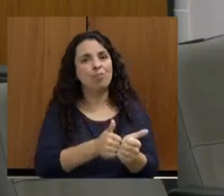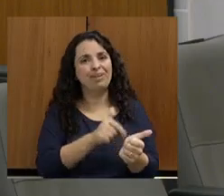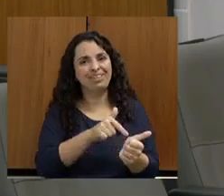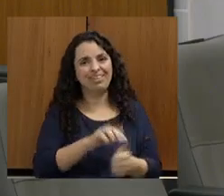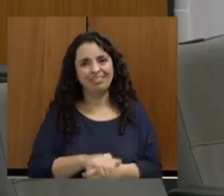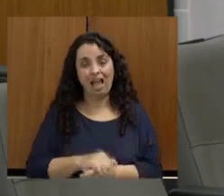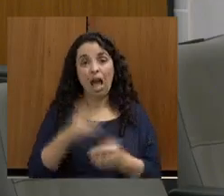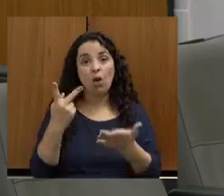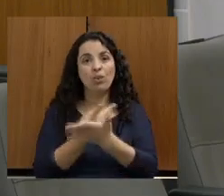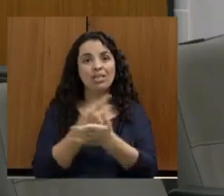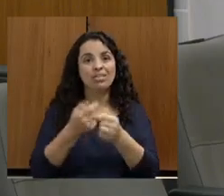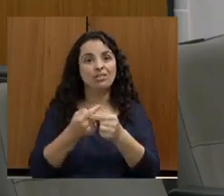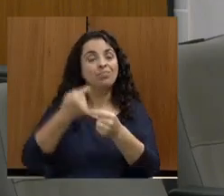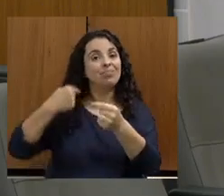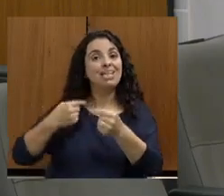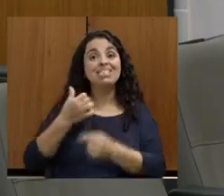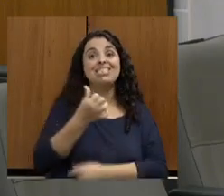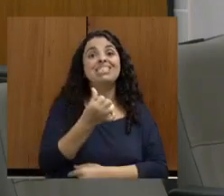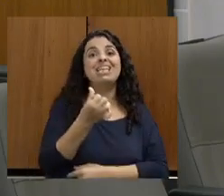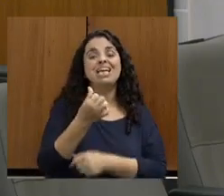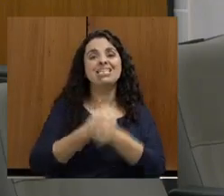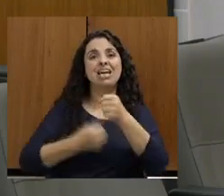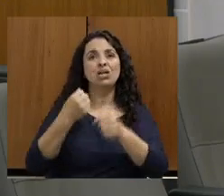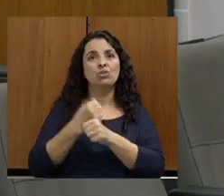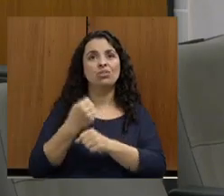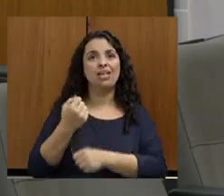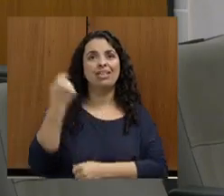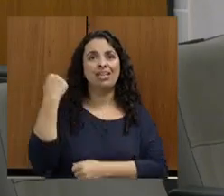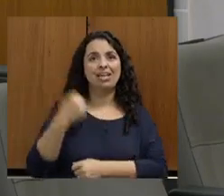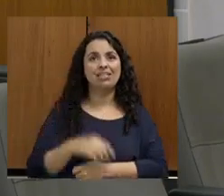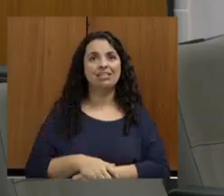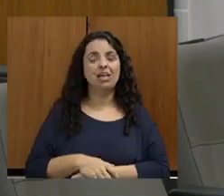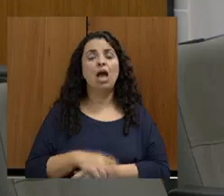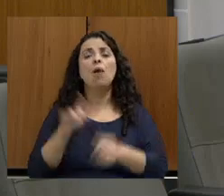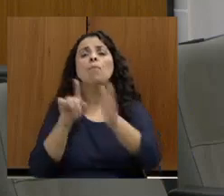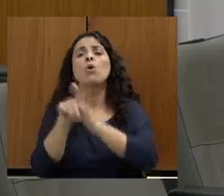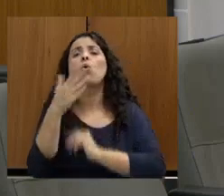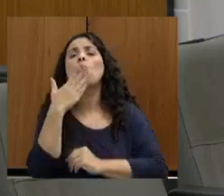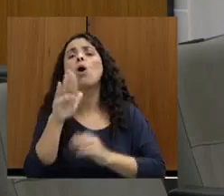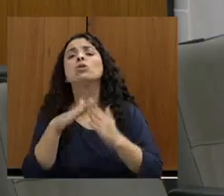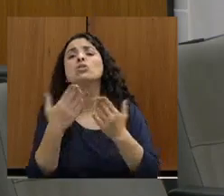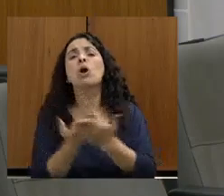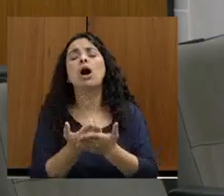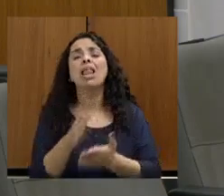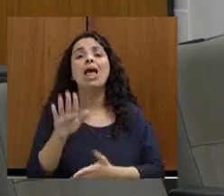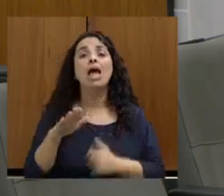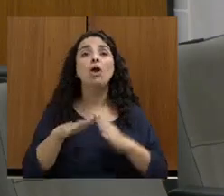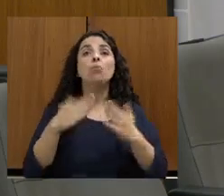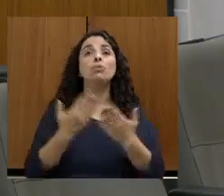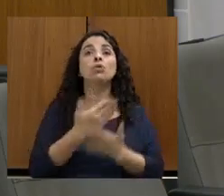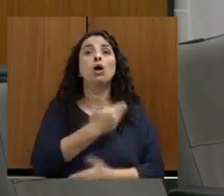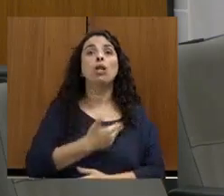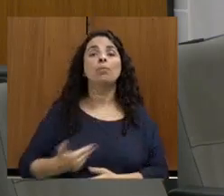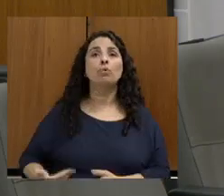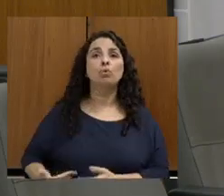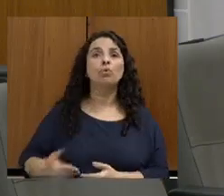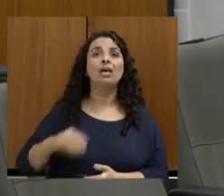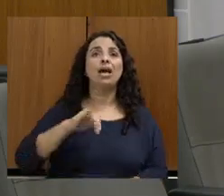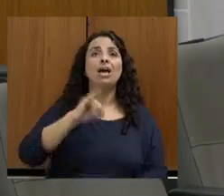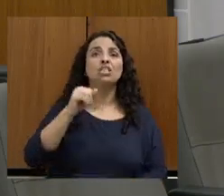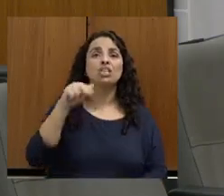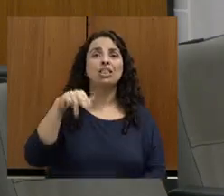Correto? Isso em qual escola? Isso em uma escola pública, que é a Janaína, está aí perto. Pode